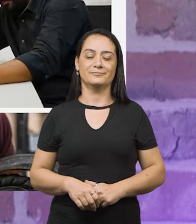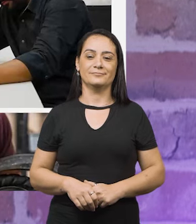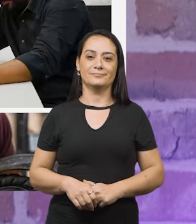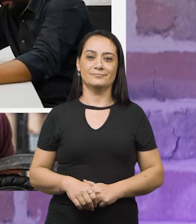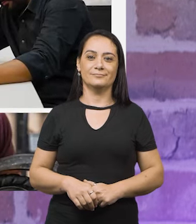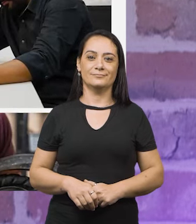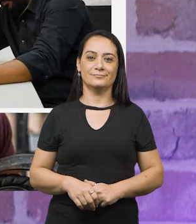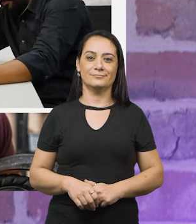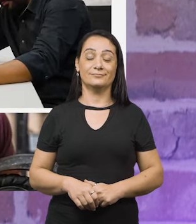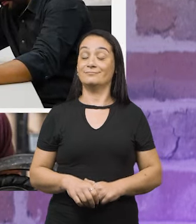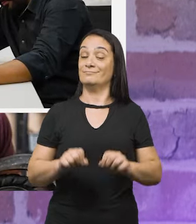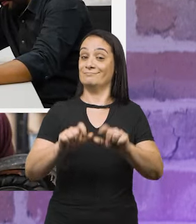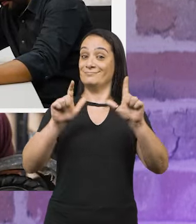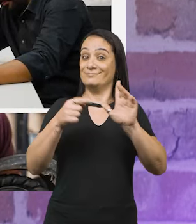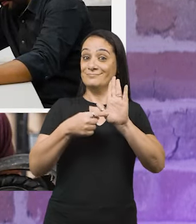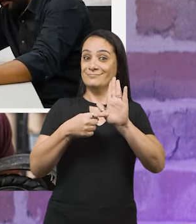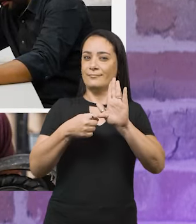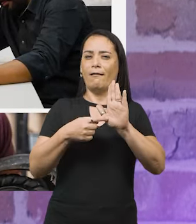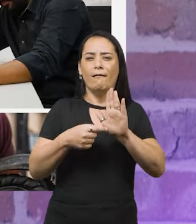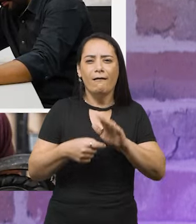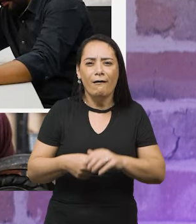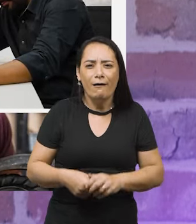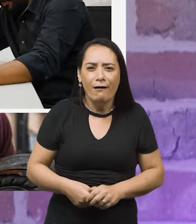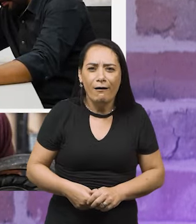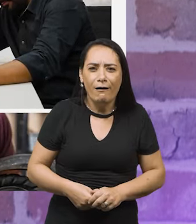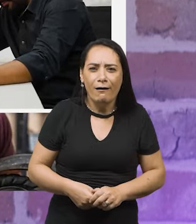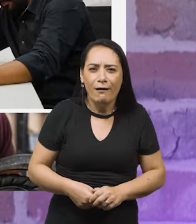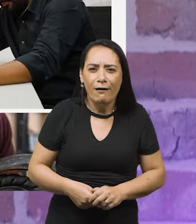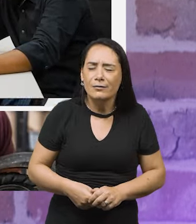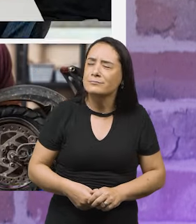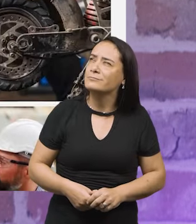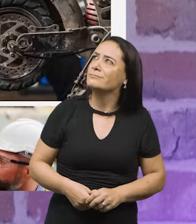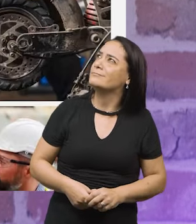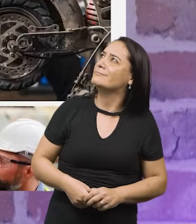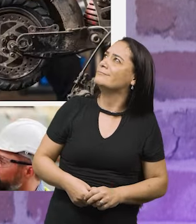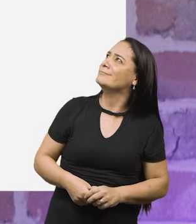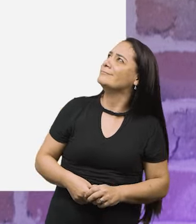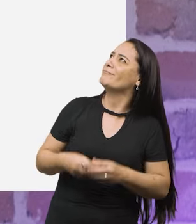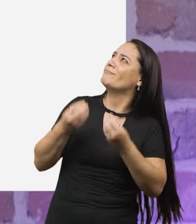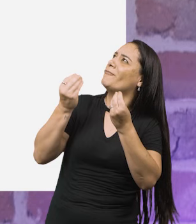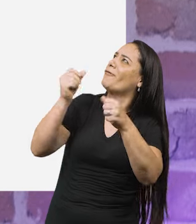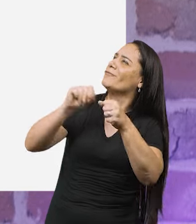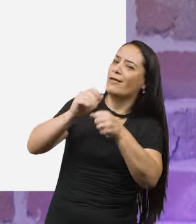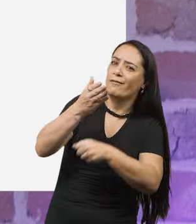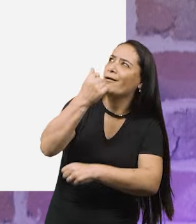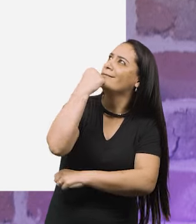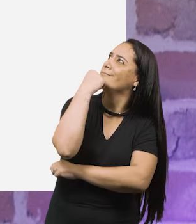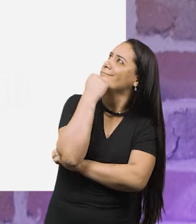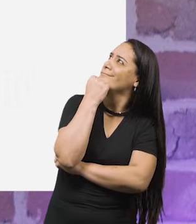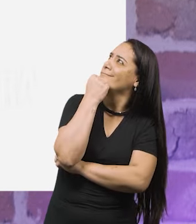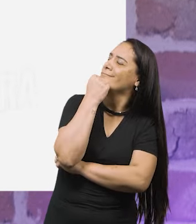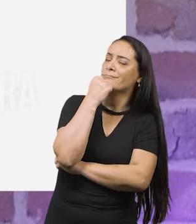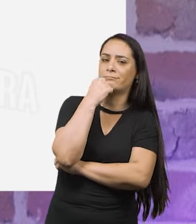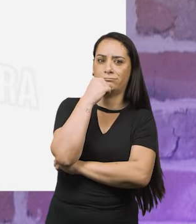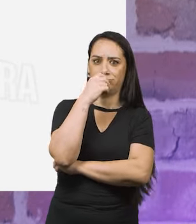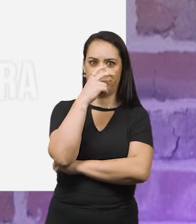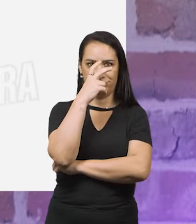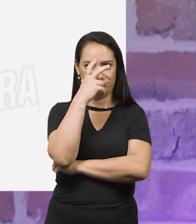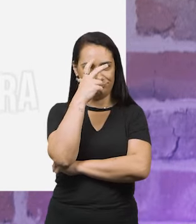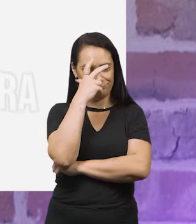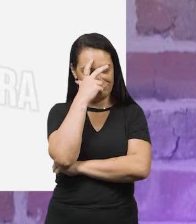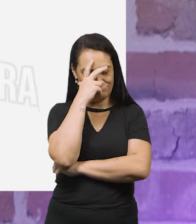Vamos lá. Ha! Tu tá de sacanagem. Ô, produção, que isso, produção? É sério